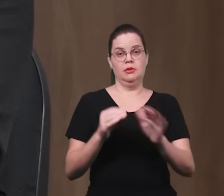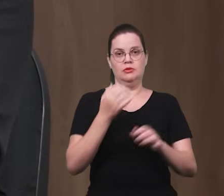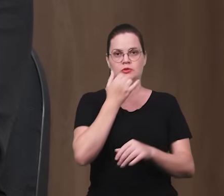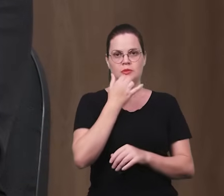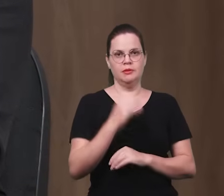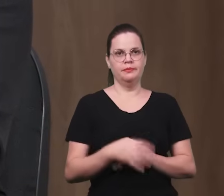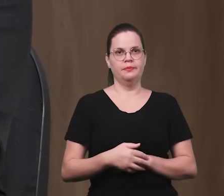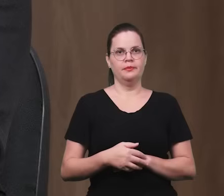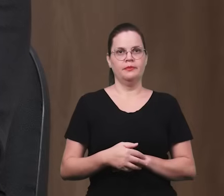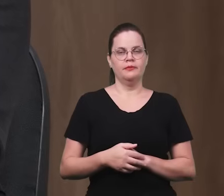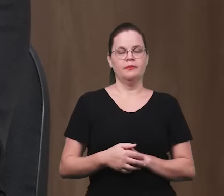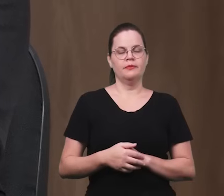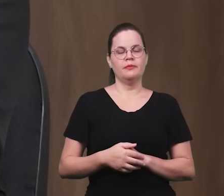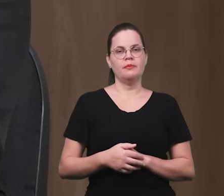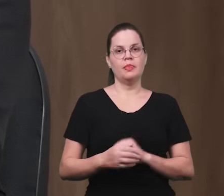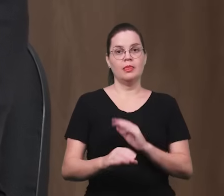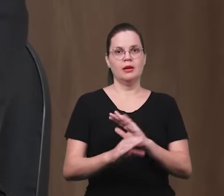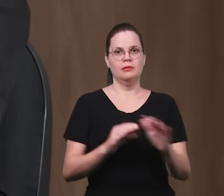capítulo